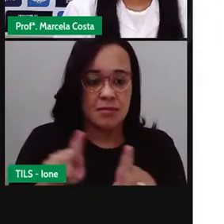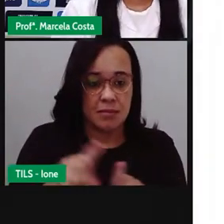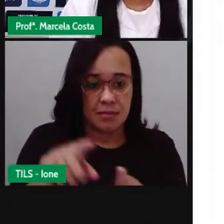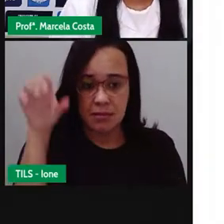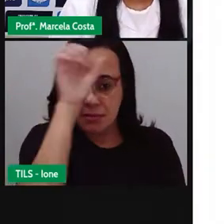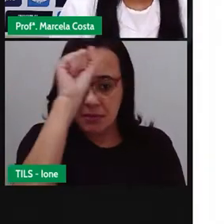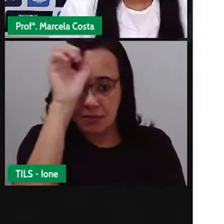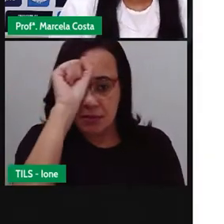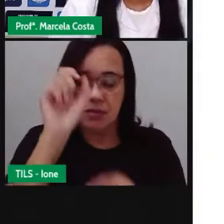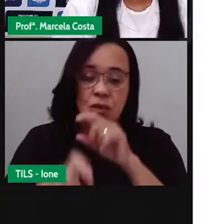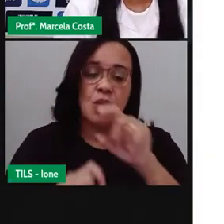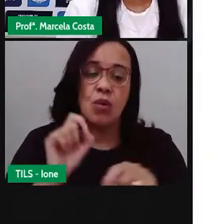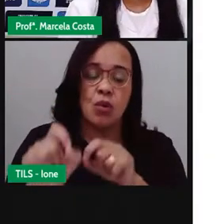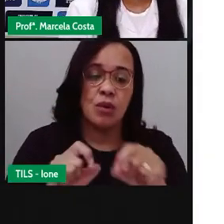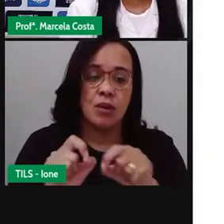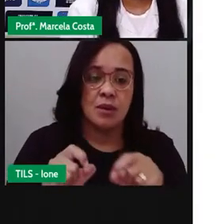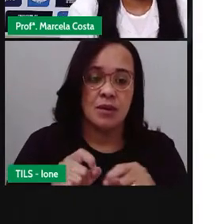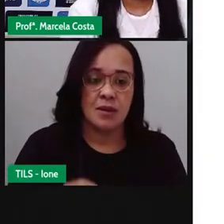a